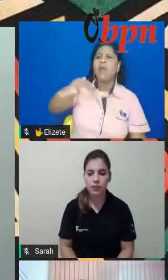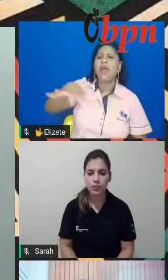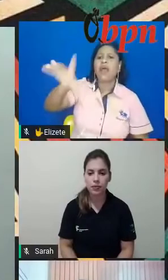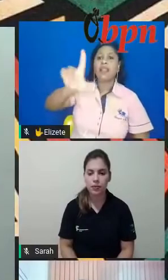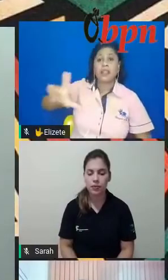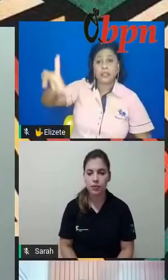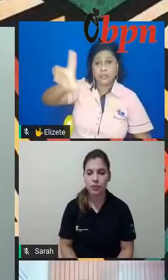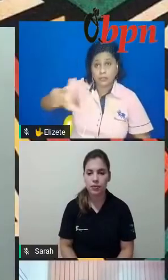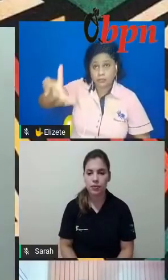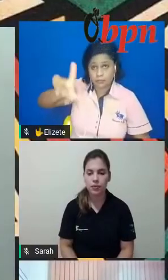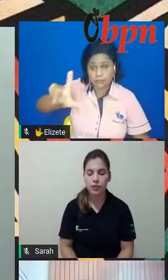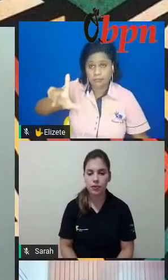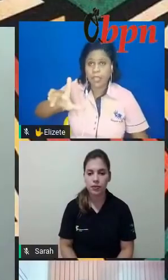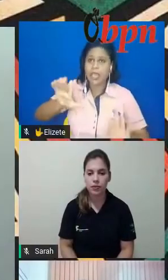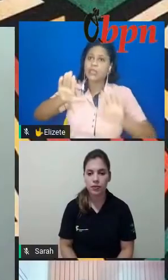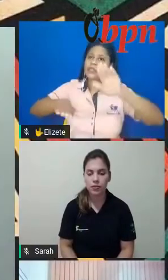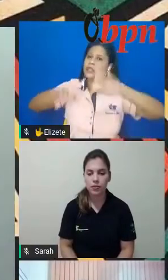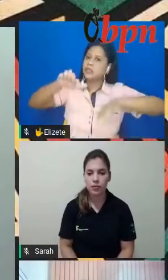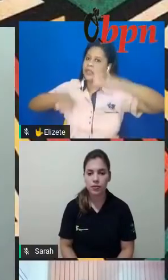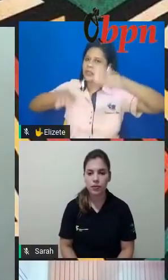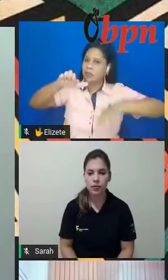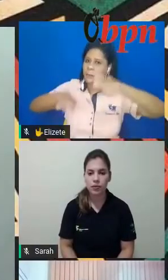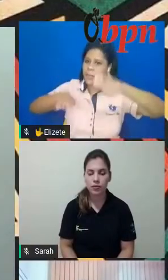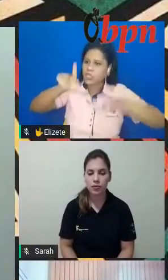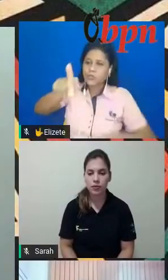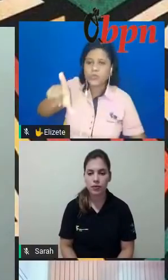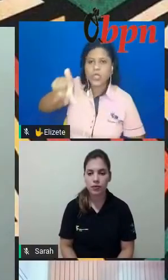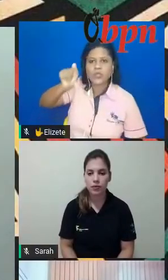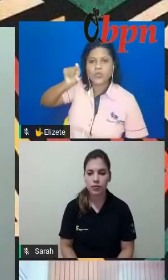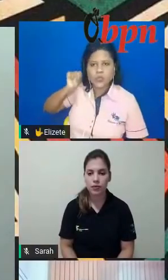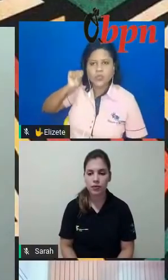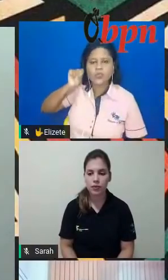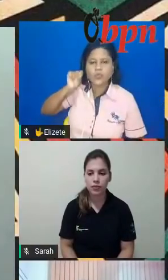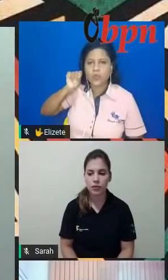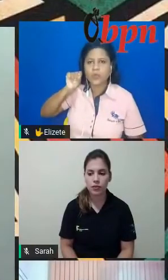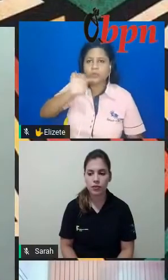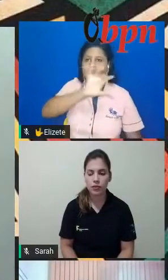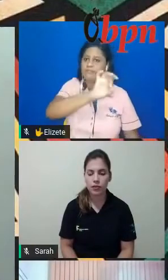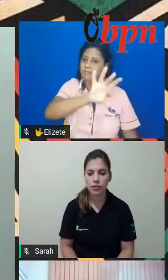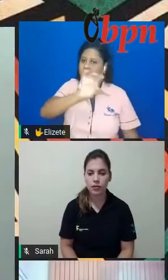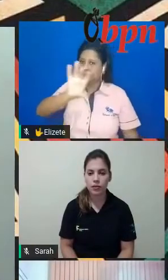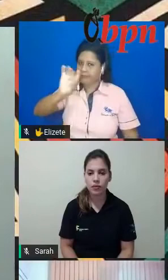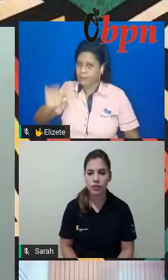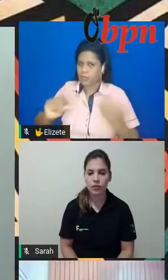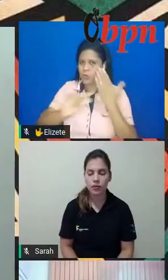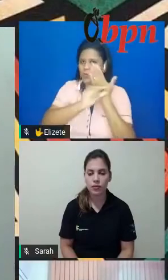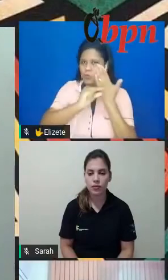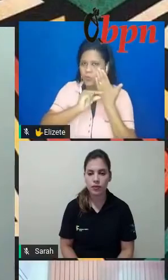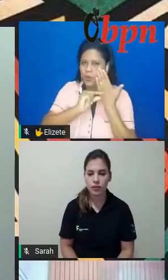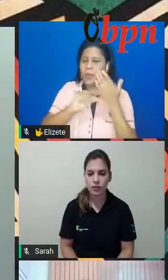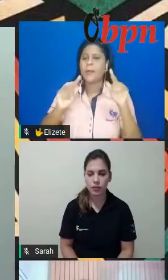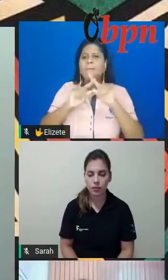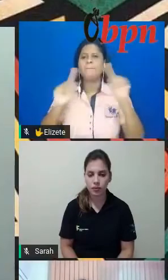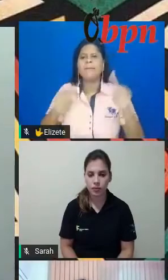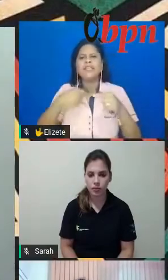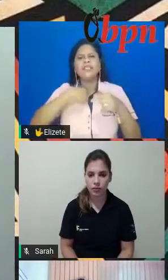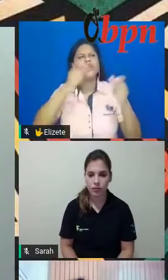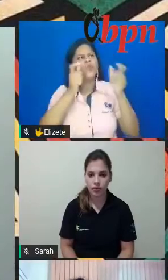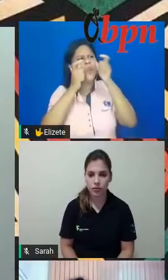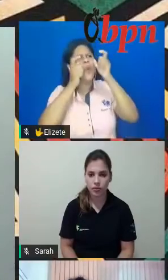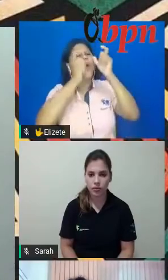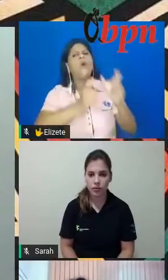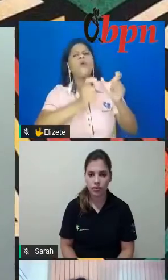isso vai depender muito da escolha de cada autor. Mas eu observo também que